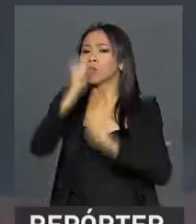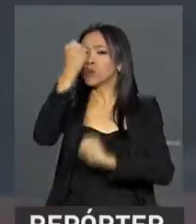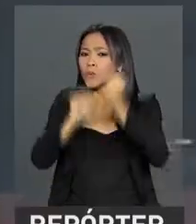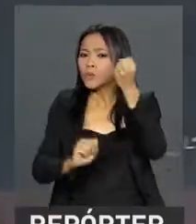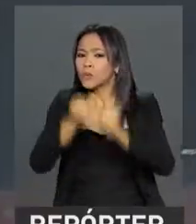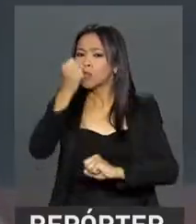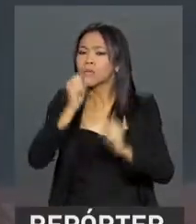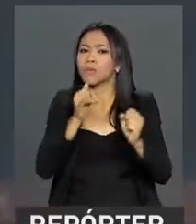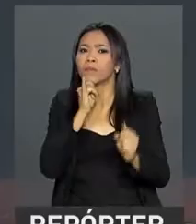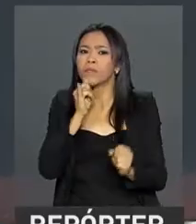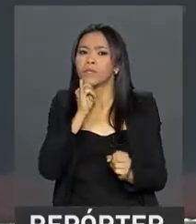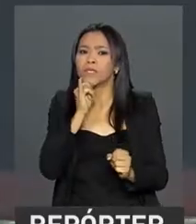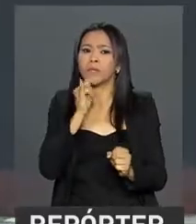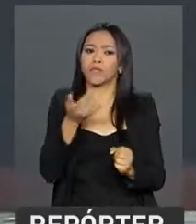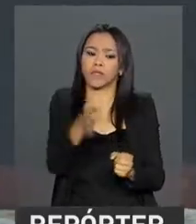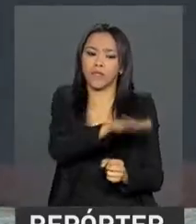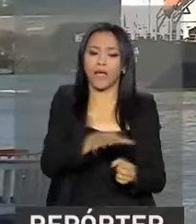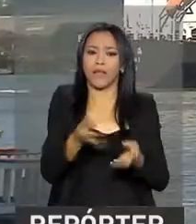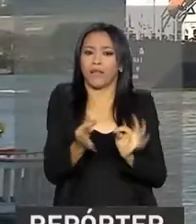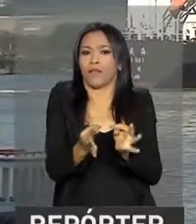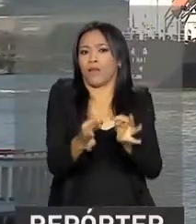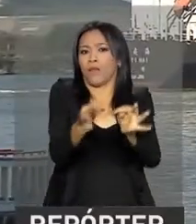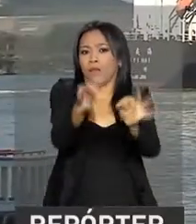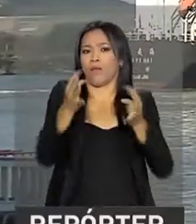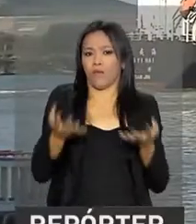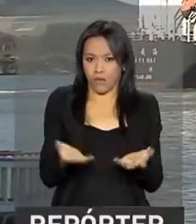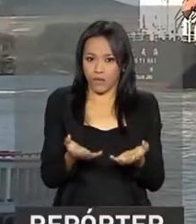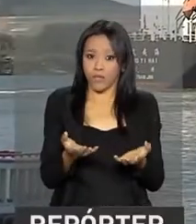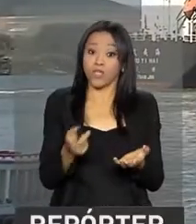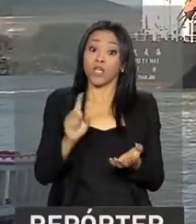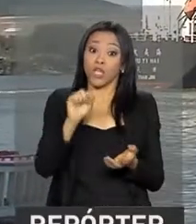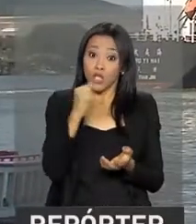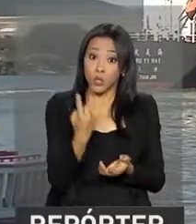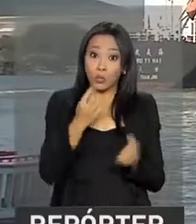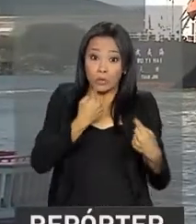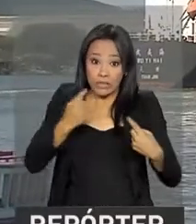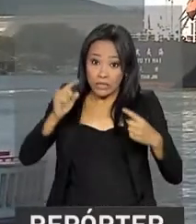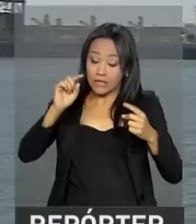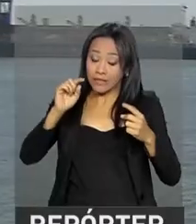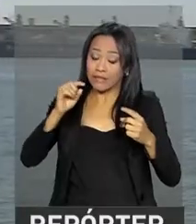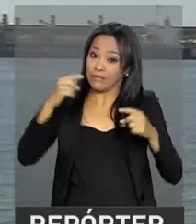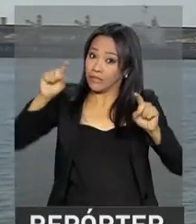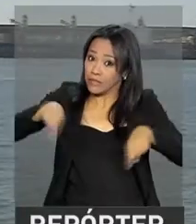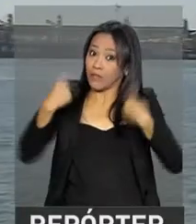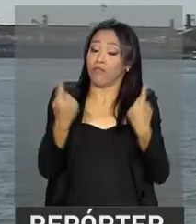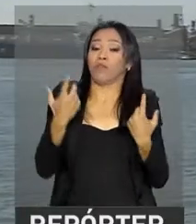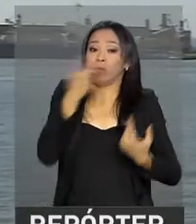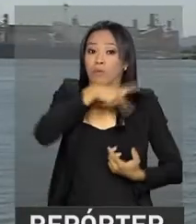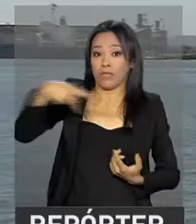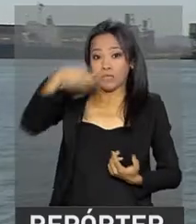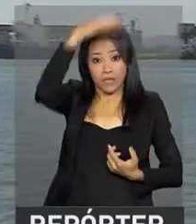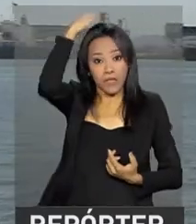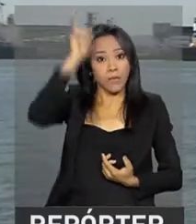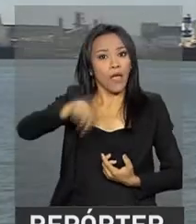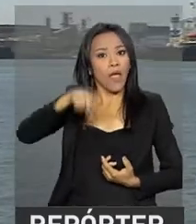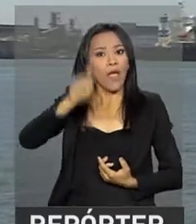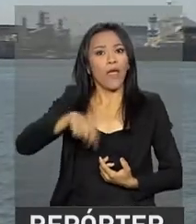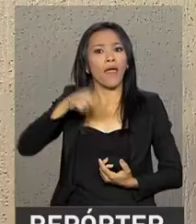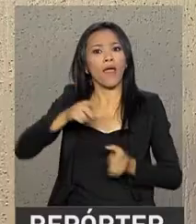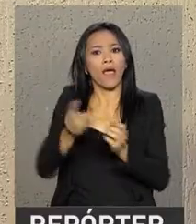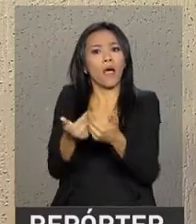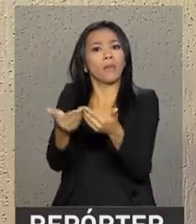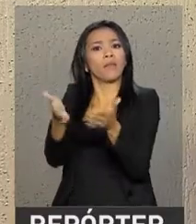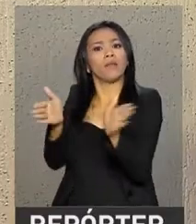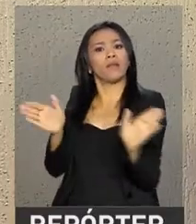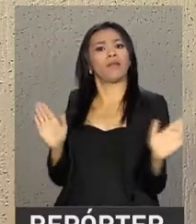como componentes eletrônicos. E um dos desafios na viagem do presidente Michel Temer é diversificar esse comércio.